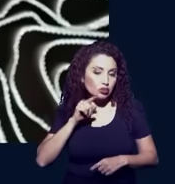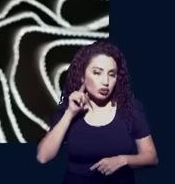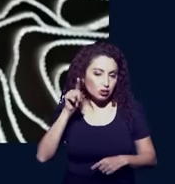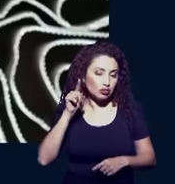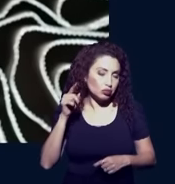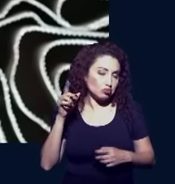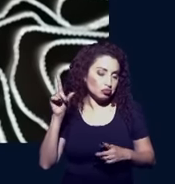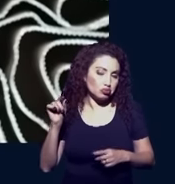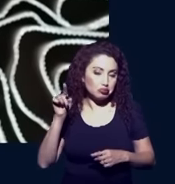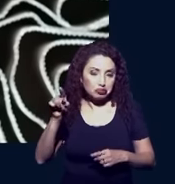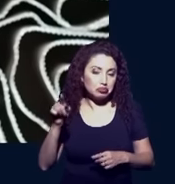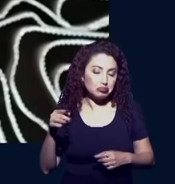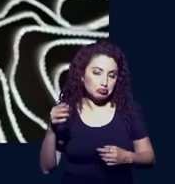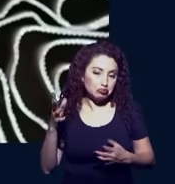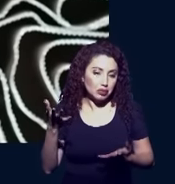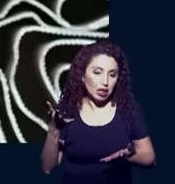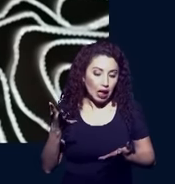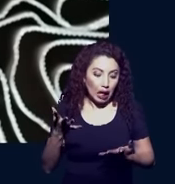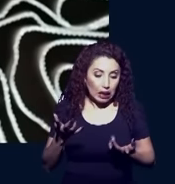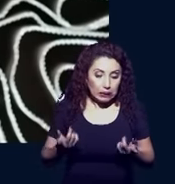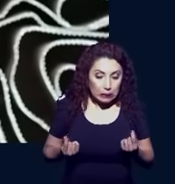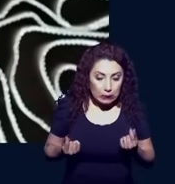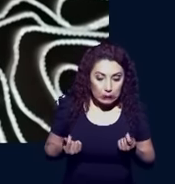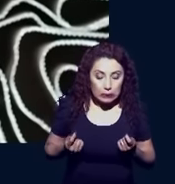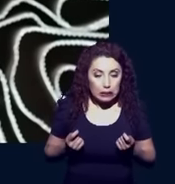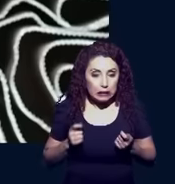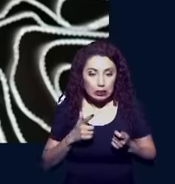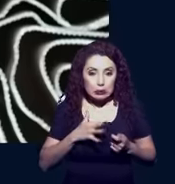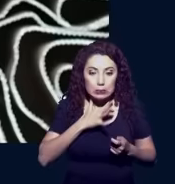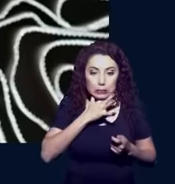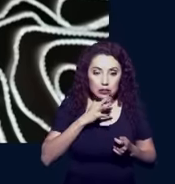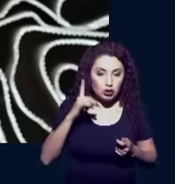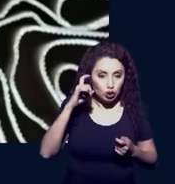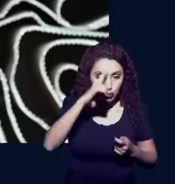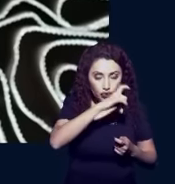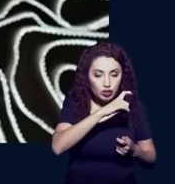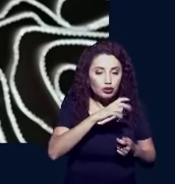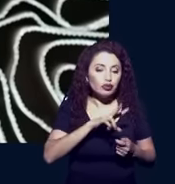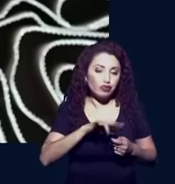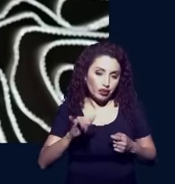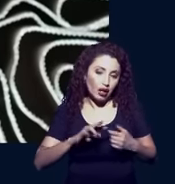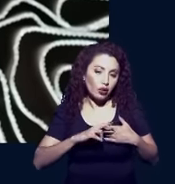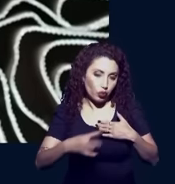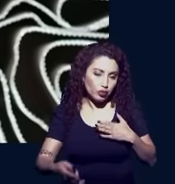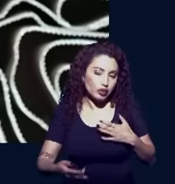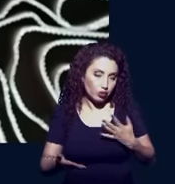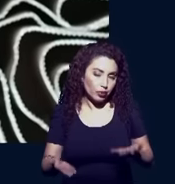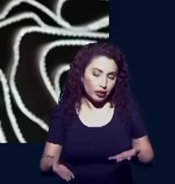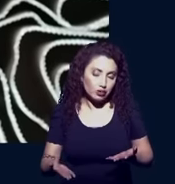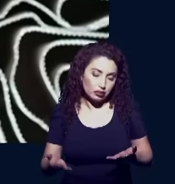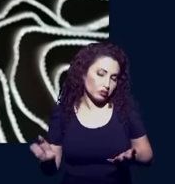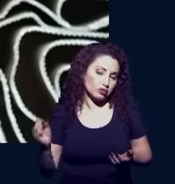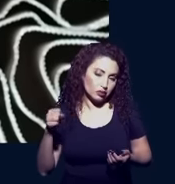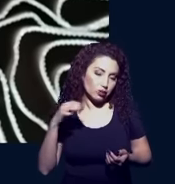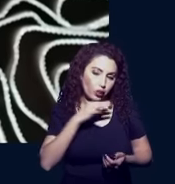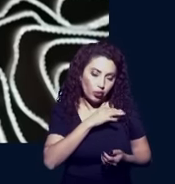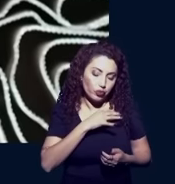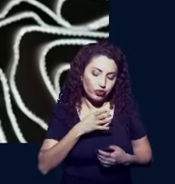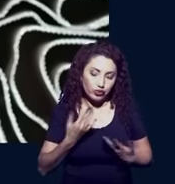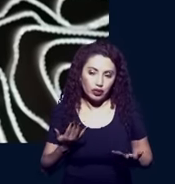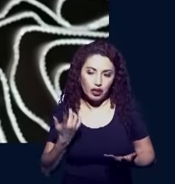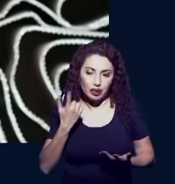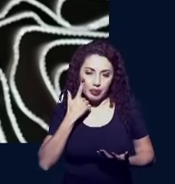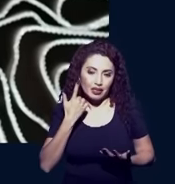condições financeiras se apertaram eh e algum efeito obviamente vai acontecer sobre atividade essa história de